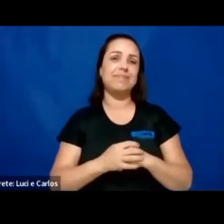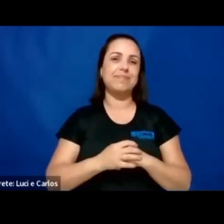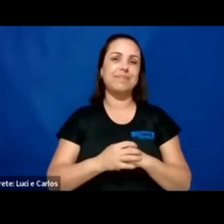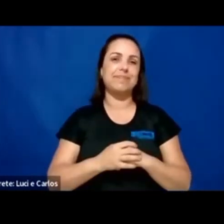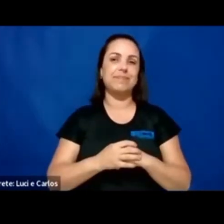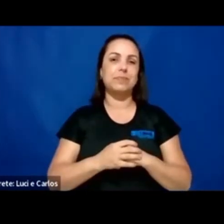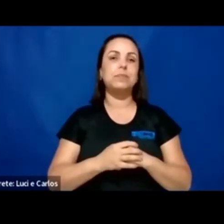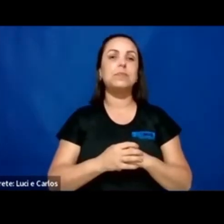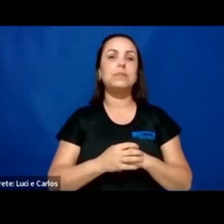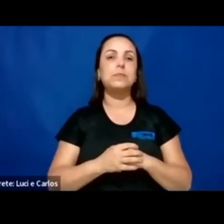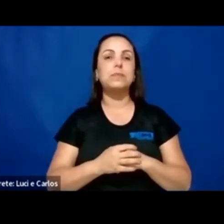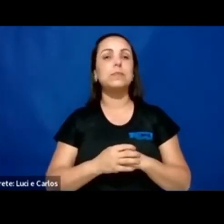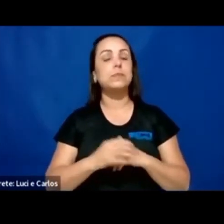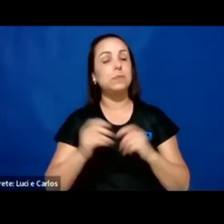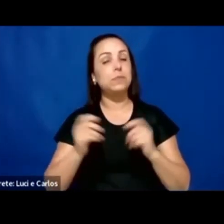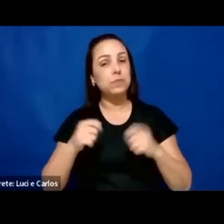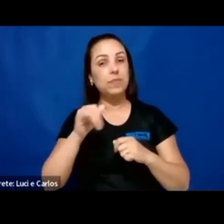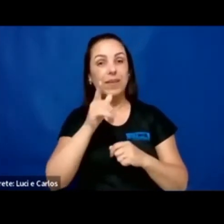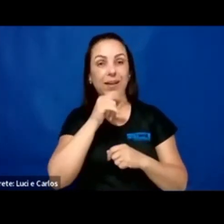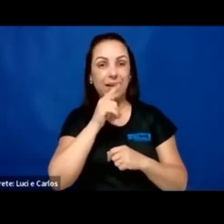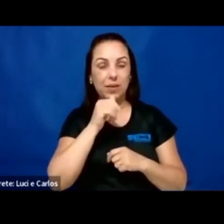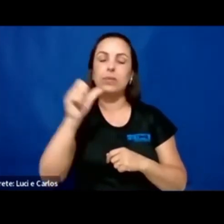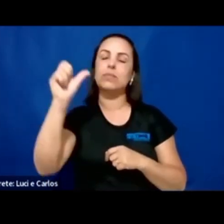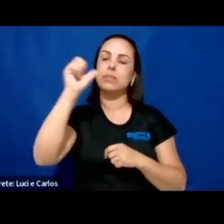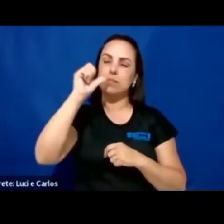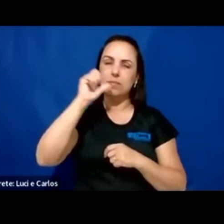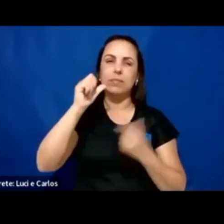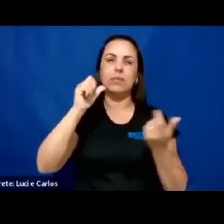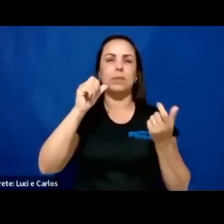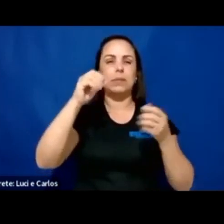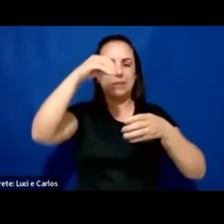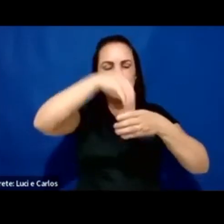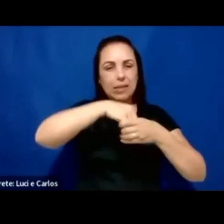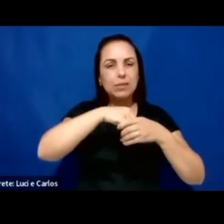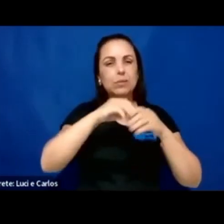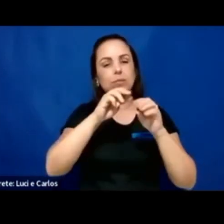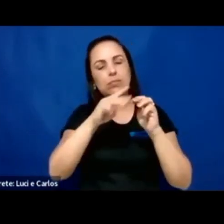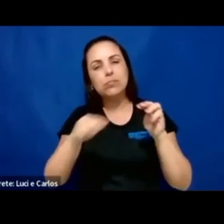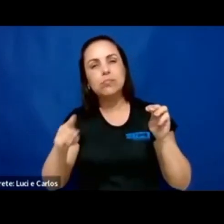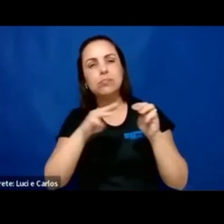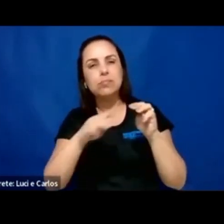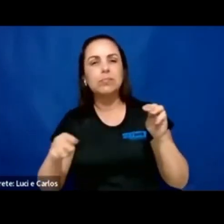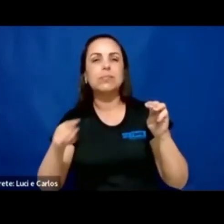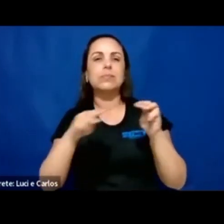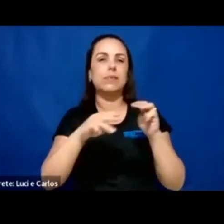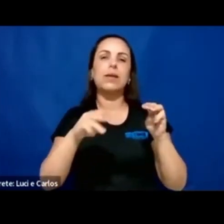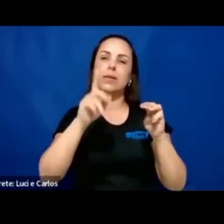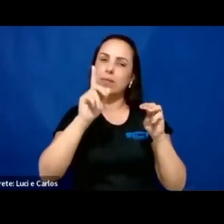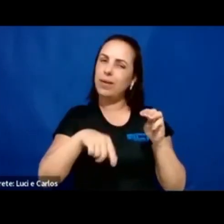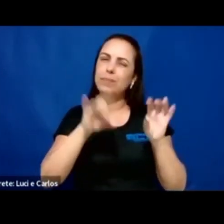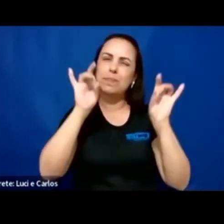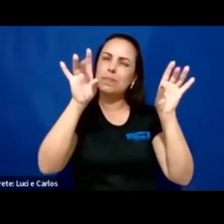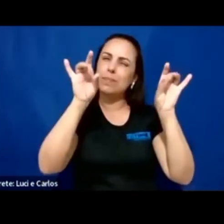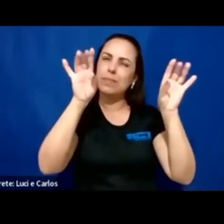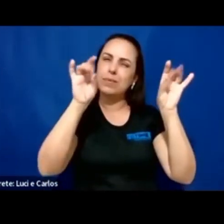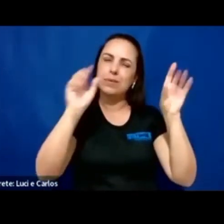A água, quando a gente tem um produto que trata a água para você e para sua família, você tem ali